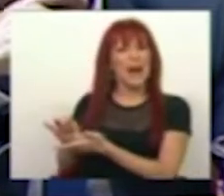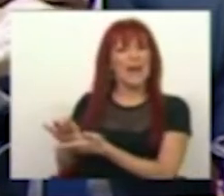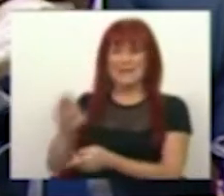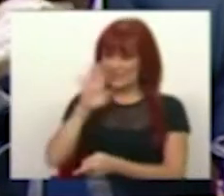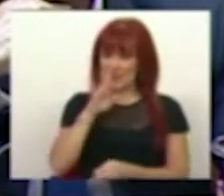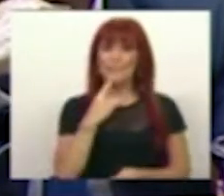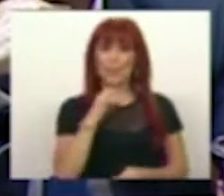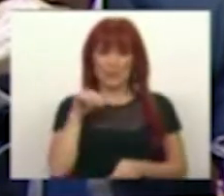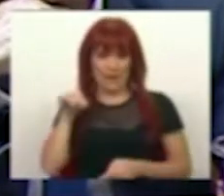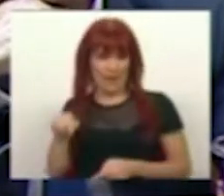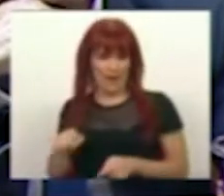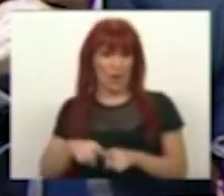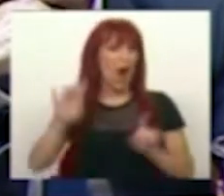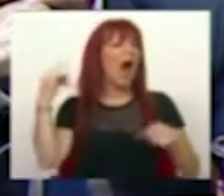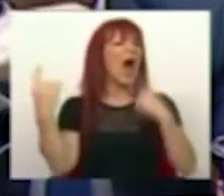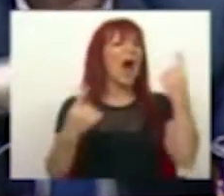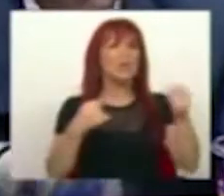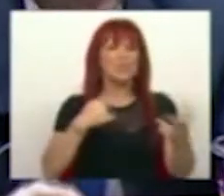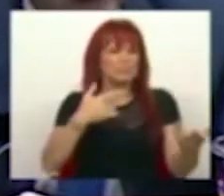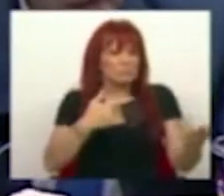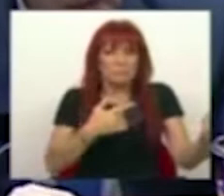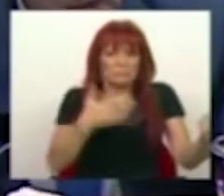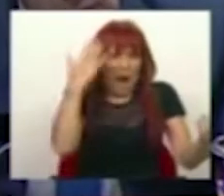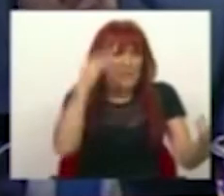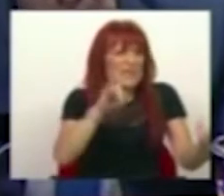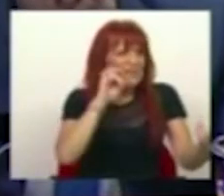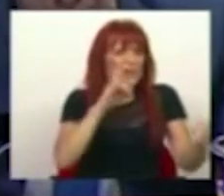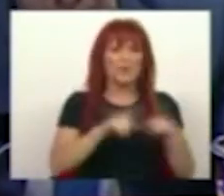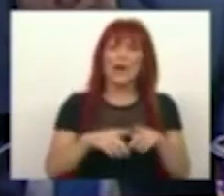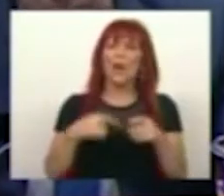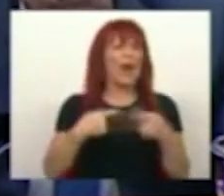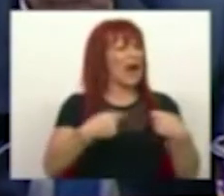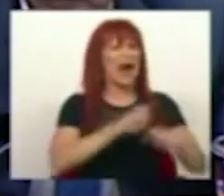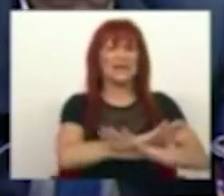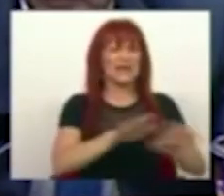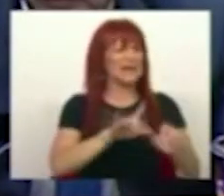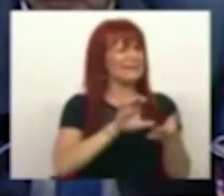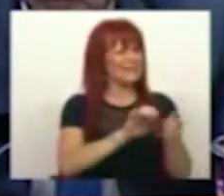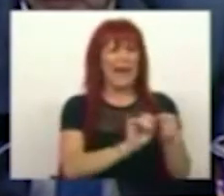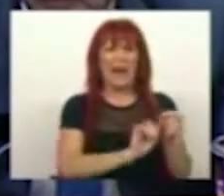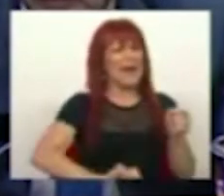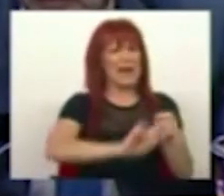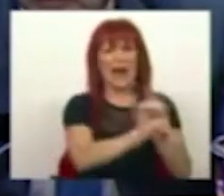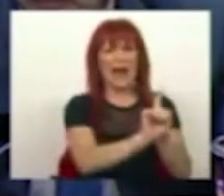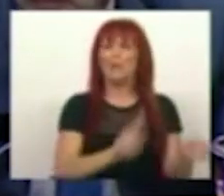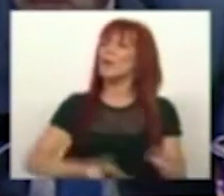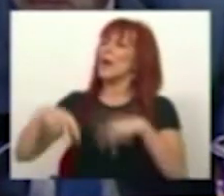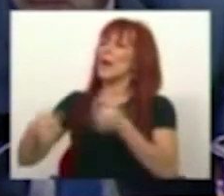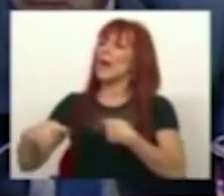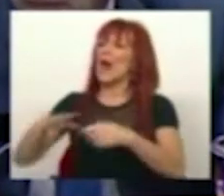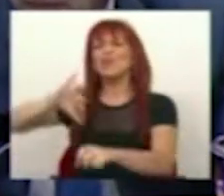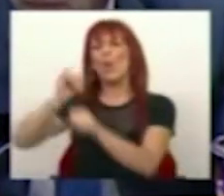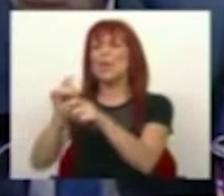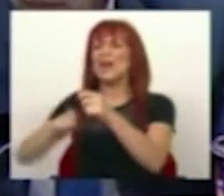Portanto, se a pergunta é, como alguns pareceram defender, deixamos de gastar esta verba nesta linha e vamos gastar numa linha